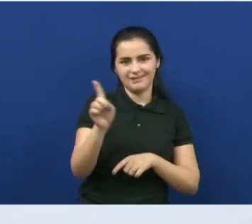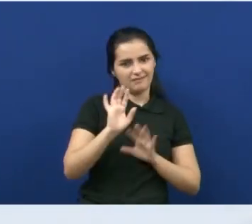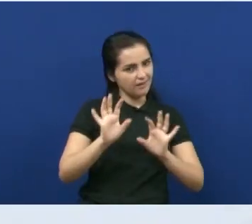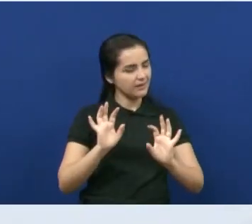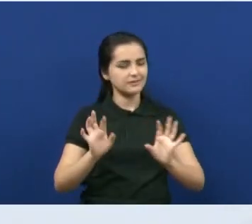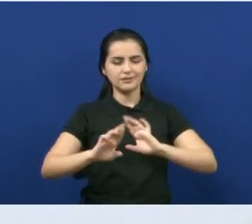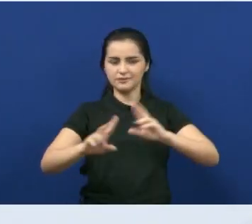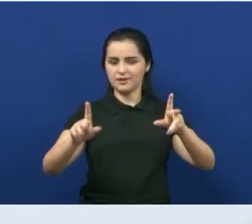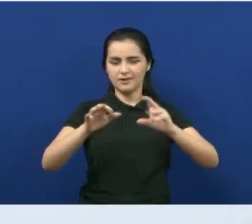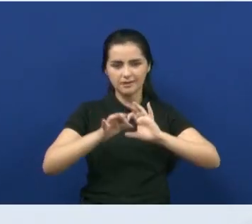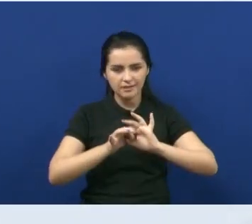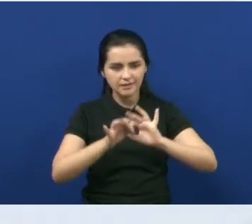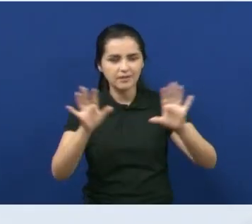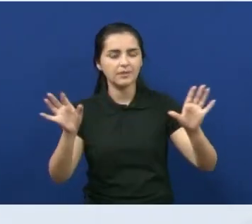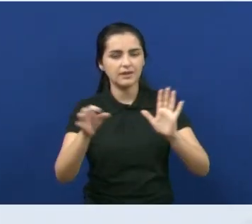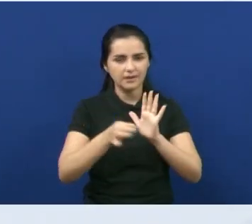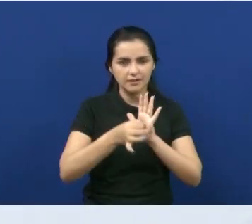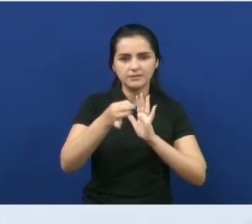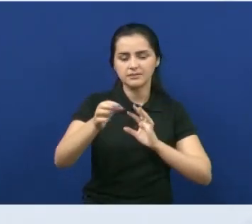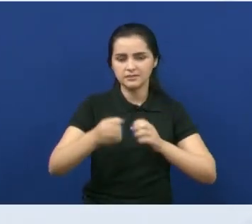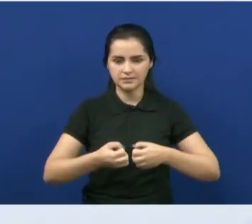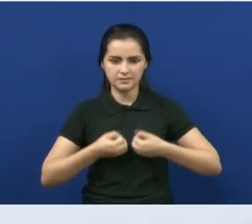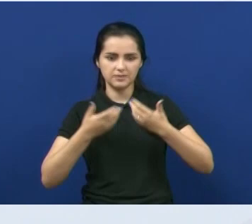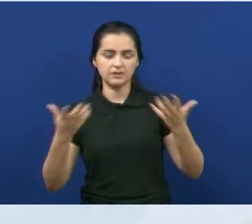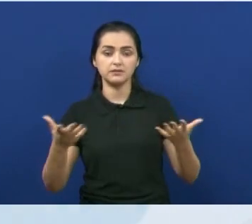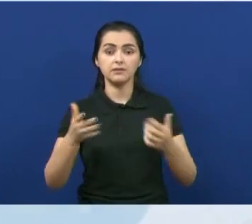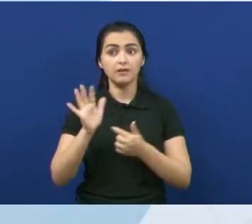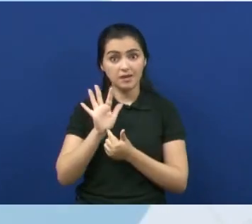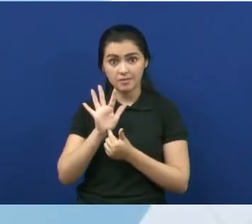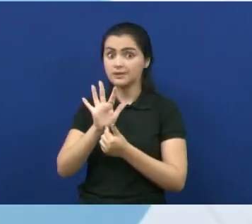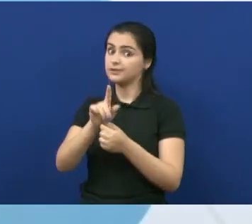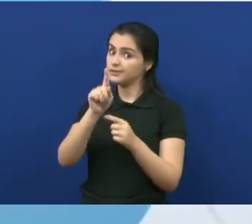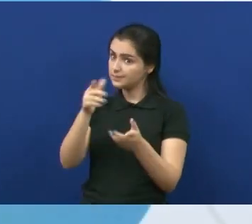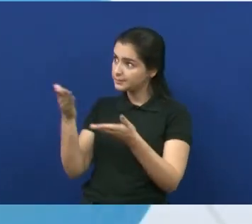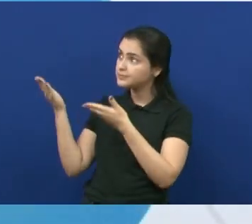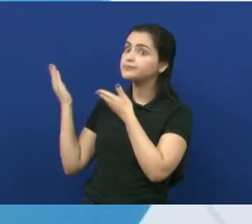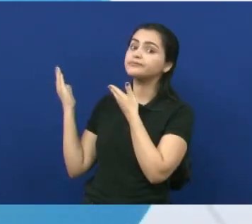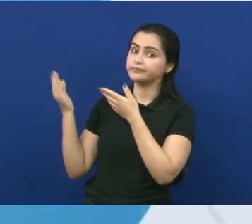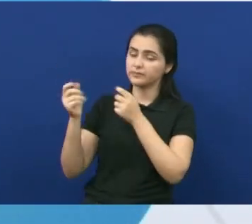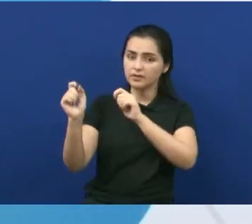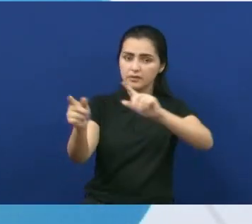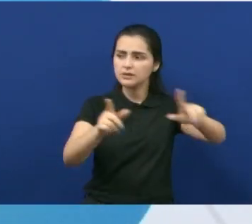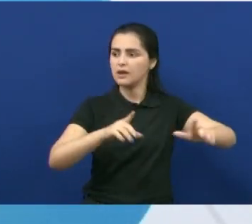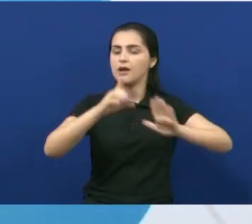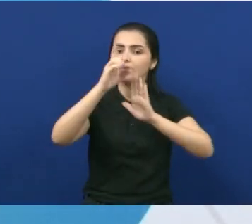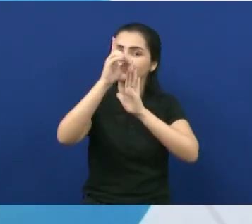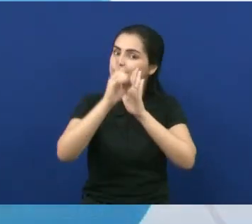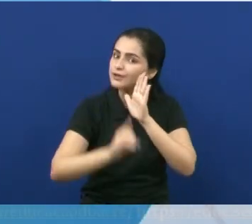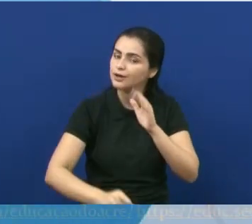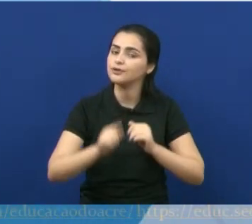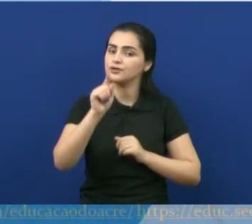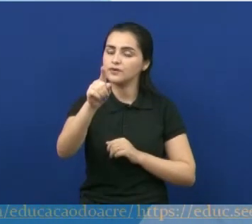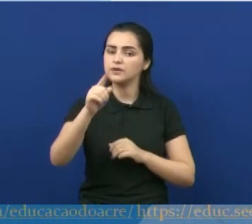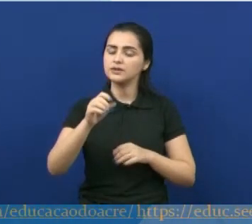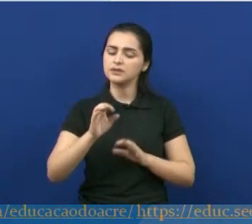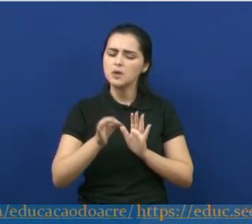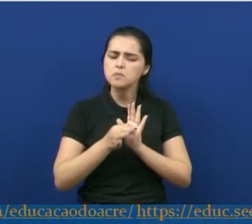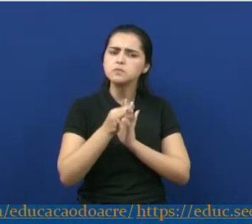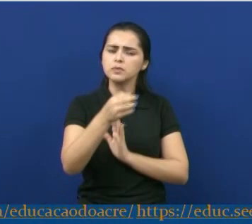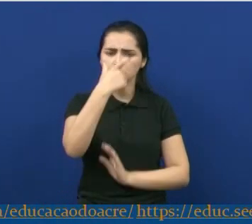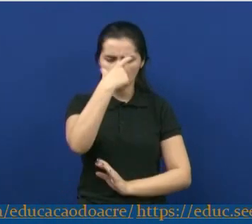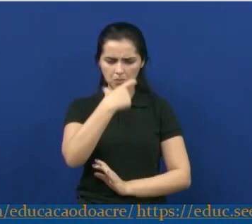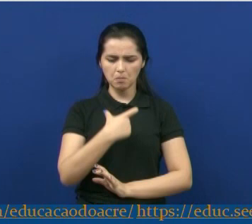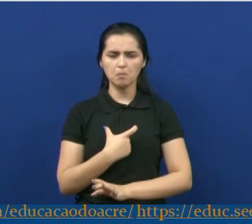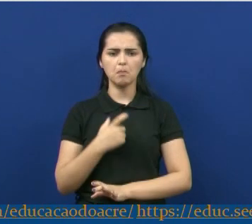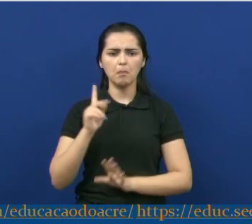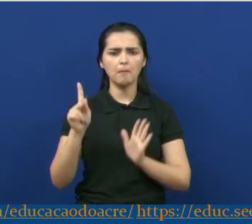expressão. A liberdade de expressão, como está explícita aí no slide, ela é o direito de você manifestar a opinião